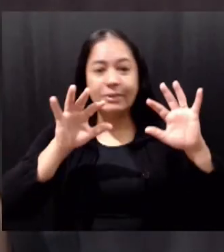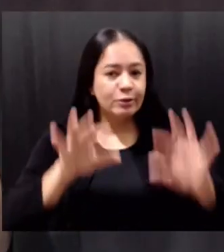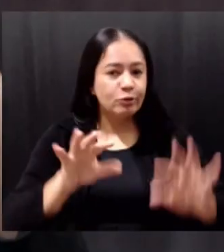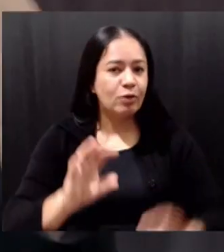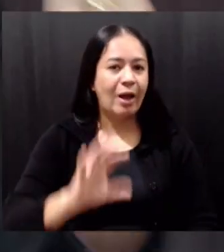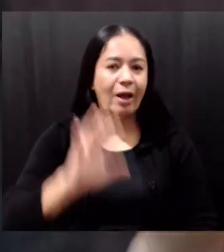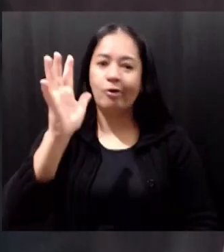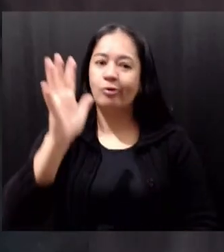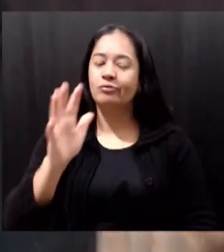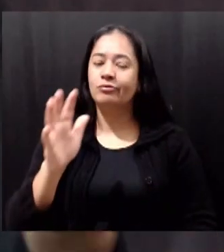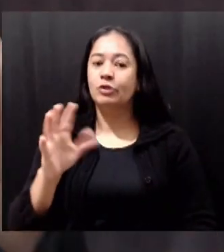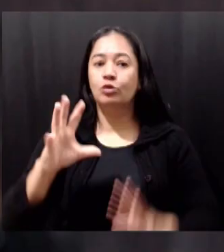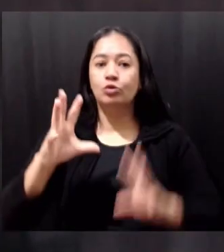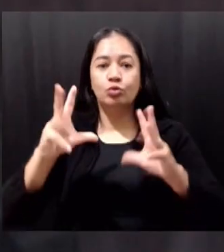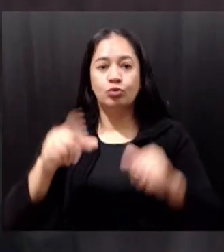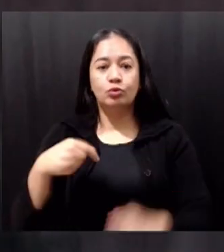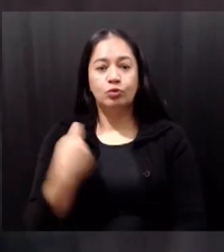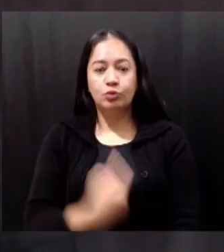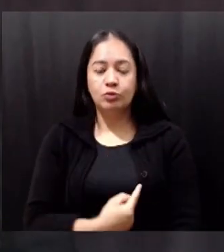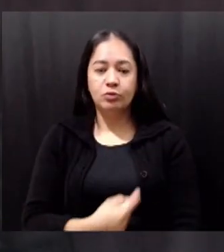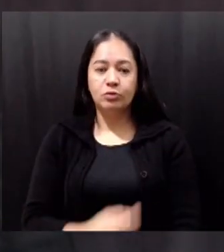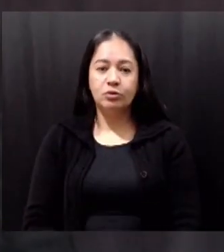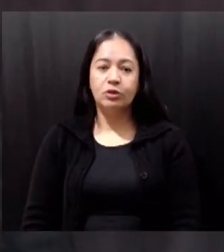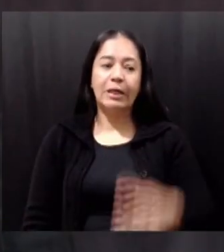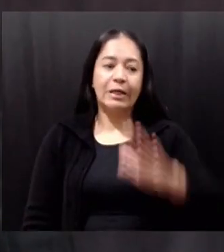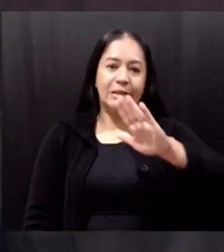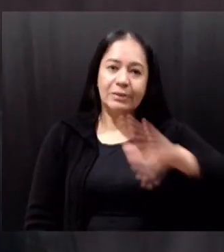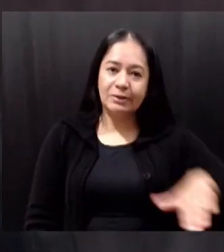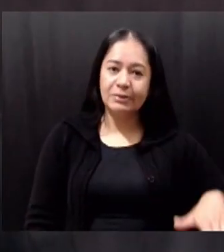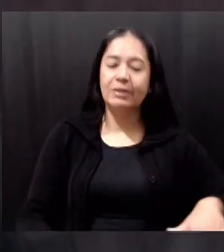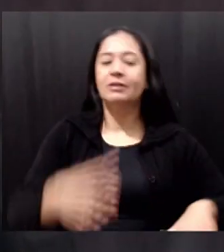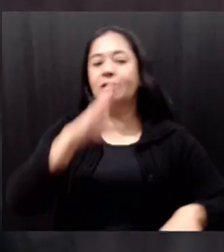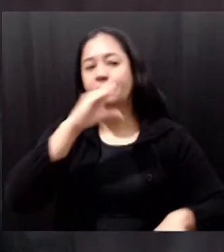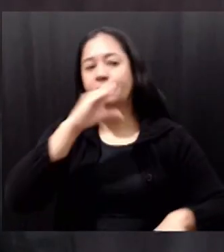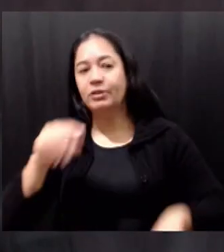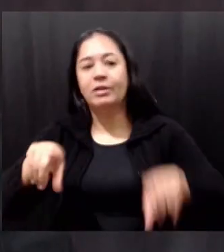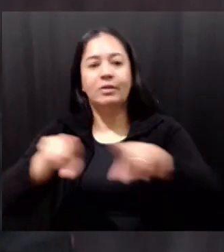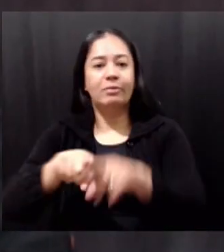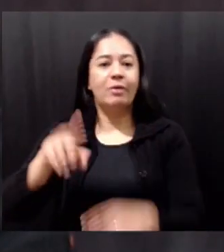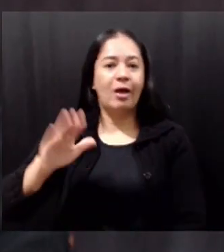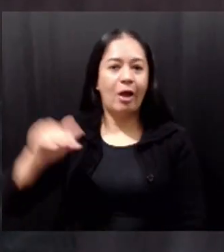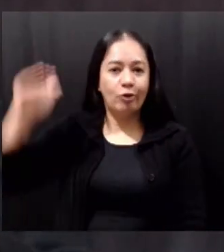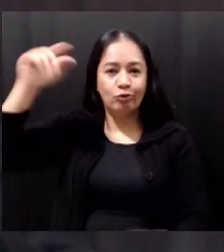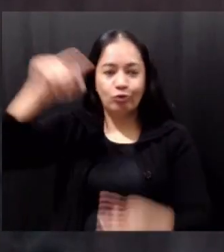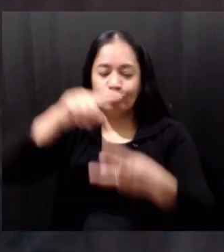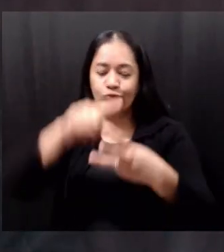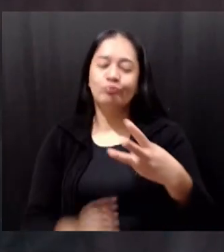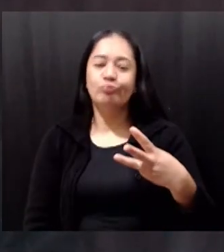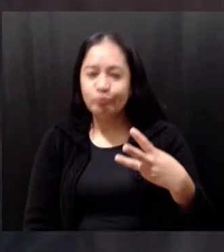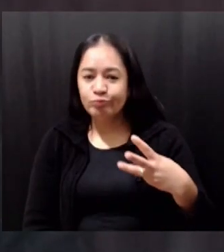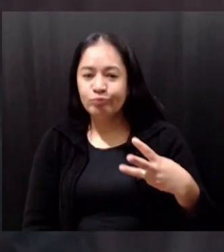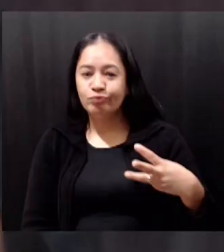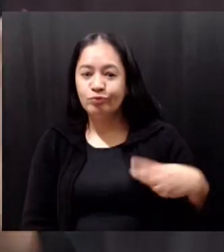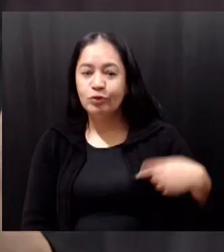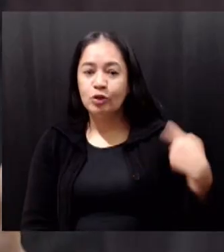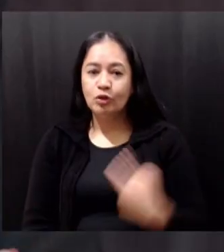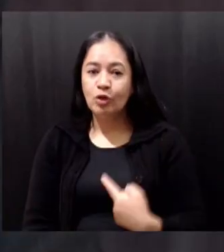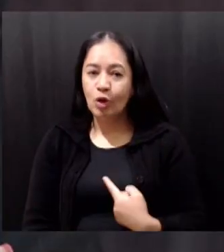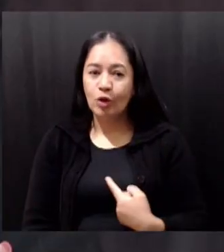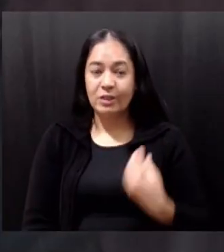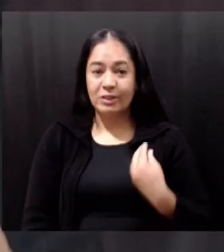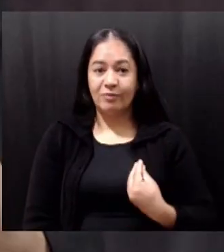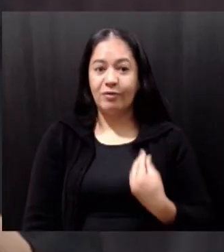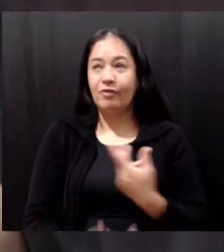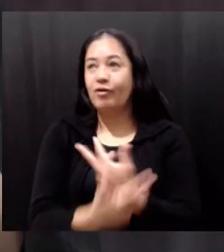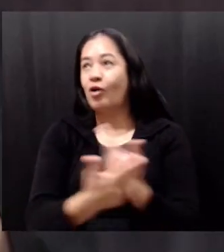todos nós, não só crianças, mas adolescentes e adultos. A gente está deixando de viver muitas coisas no mundo